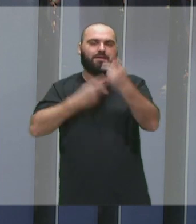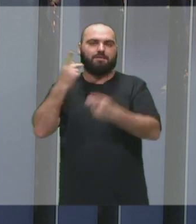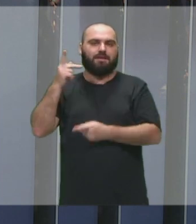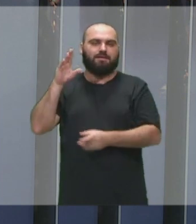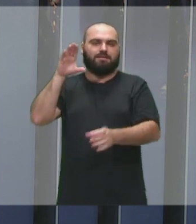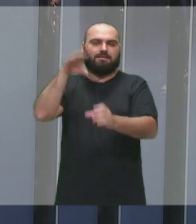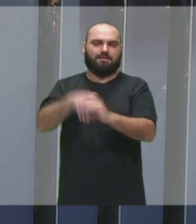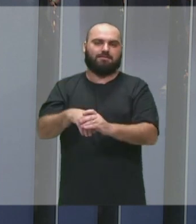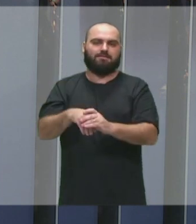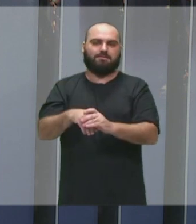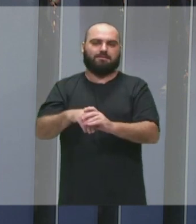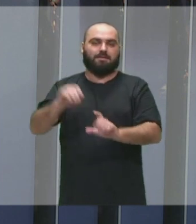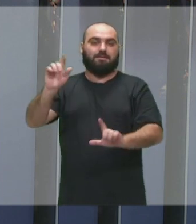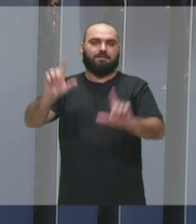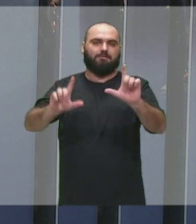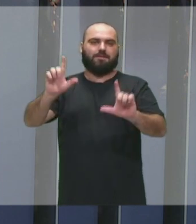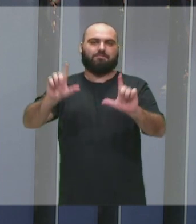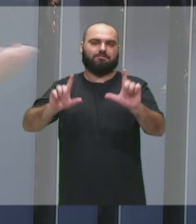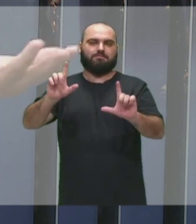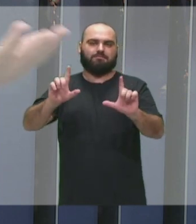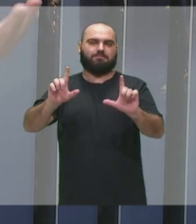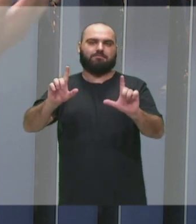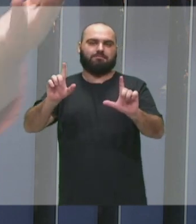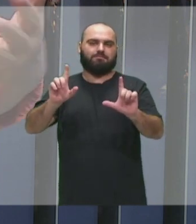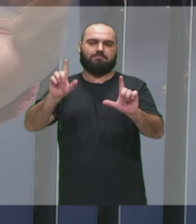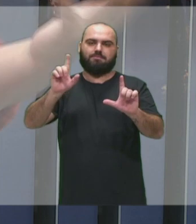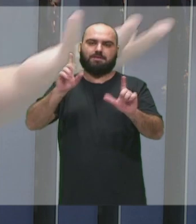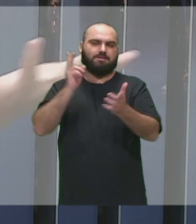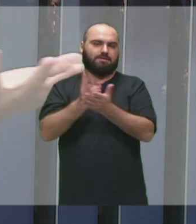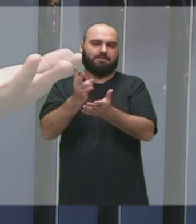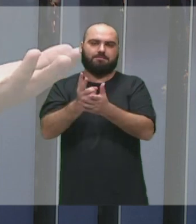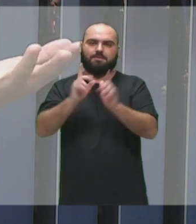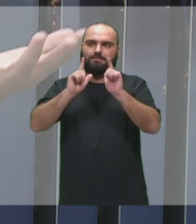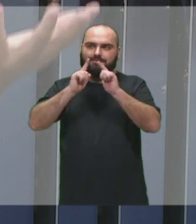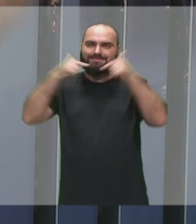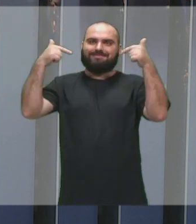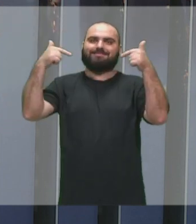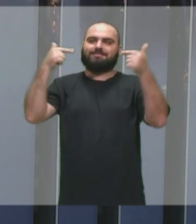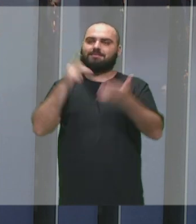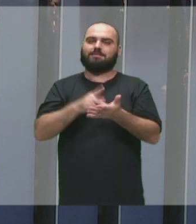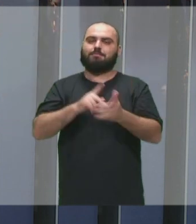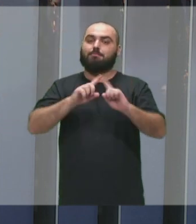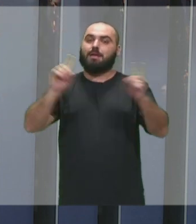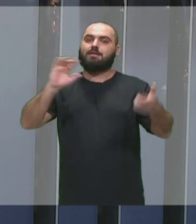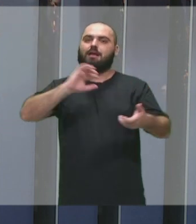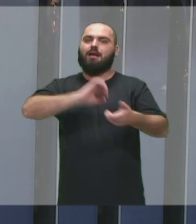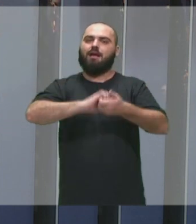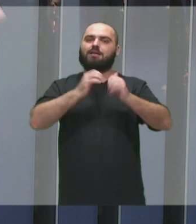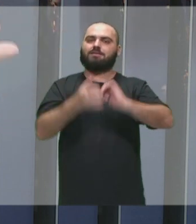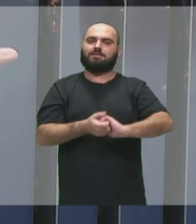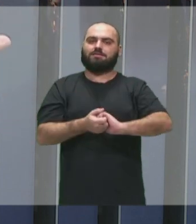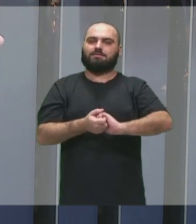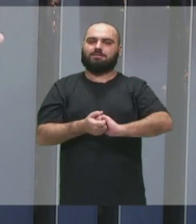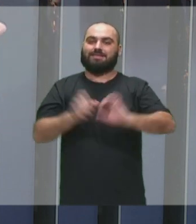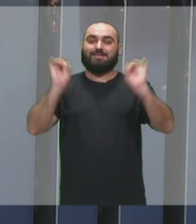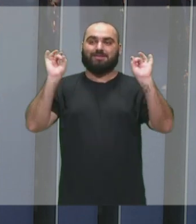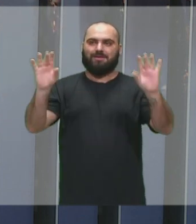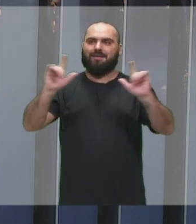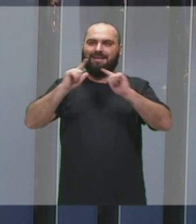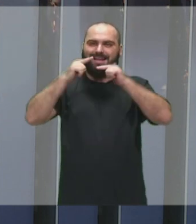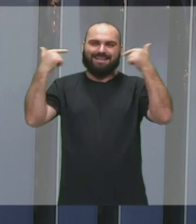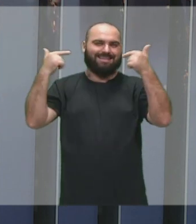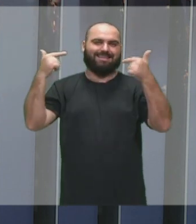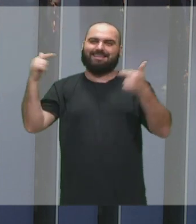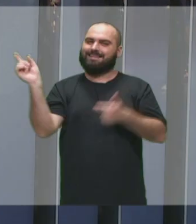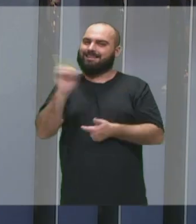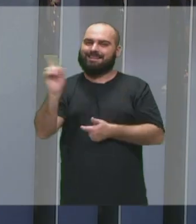dentro de um programa que geralmente é um programa que só traz alegria. Mas a arte não é só alegria. Sim. A